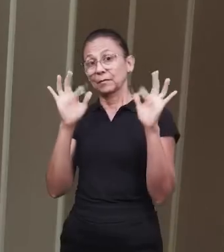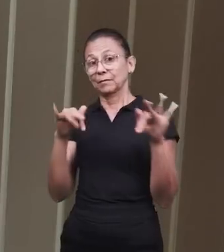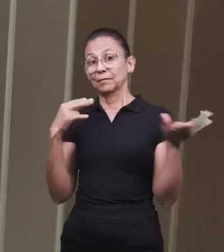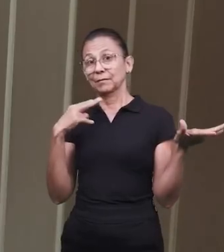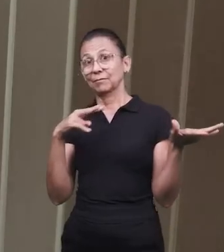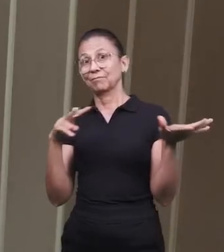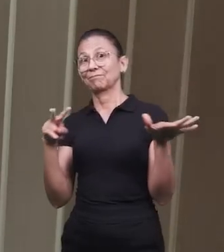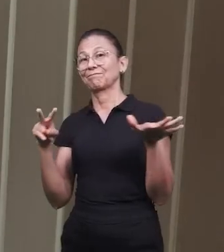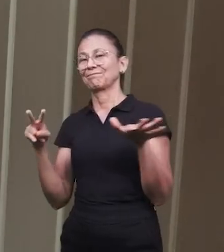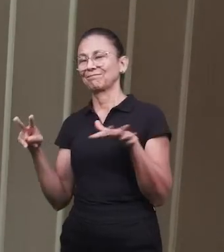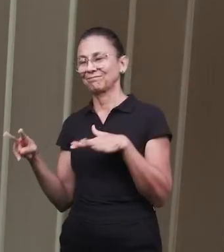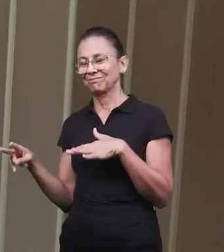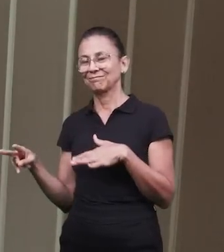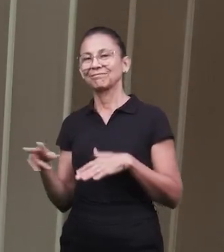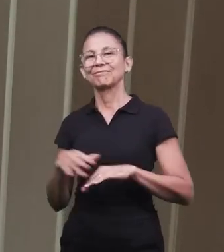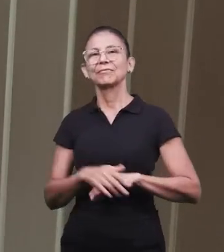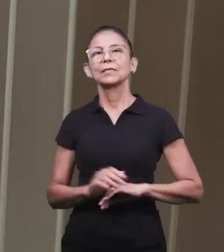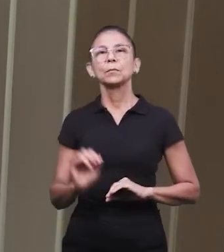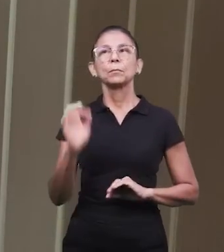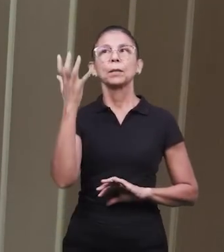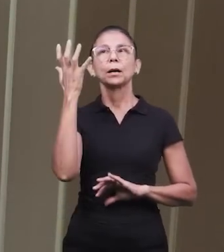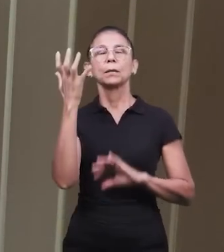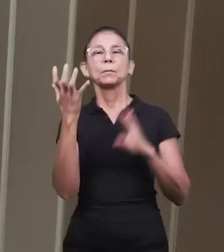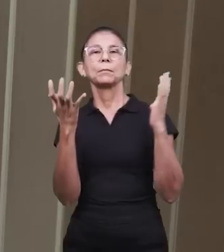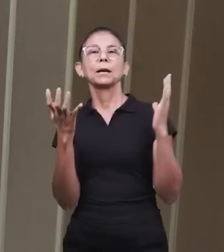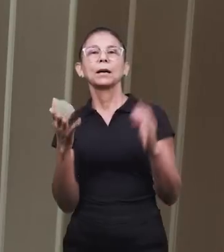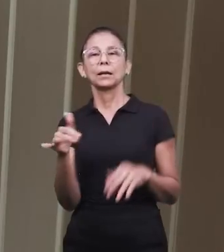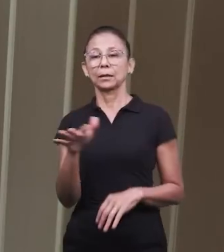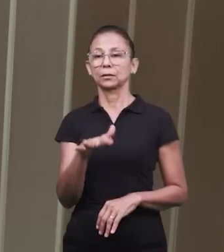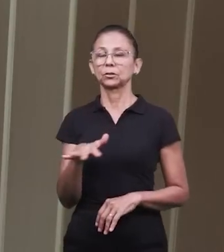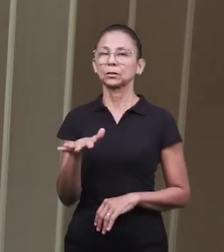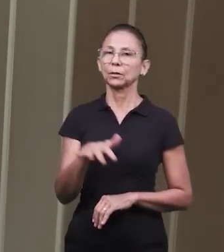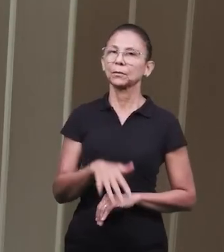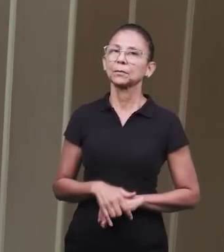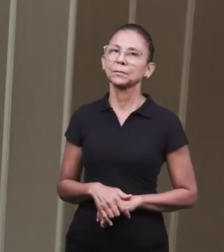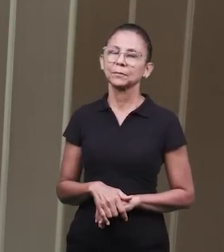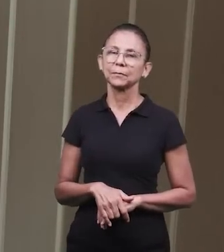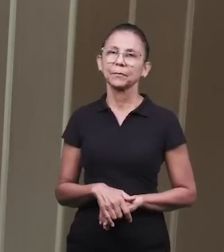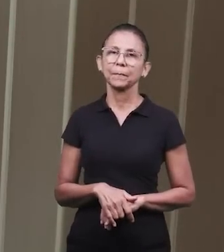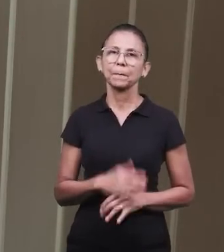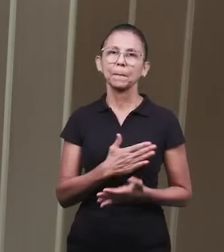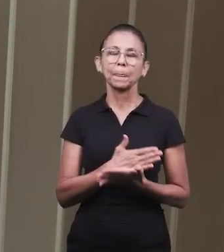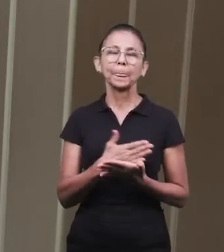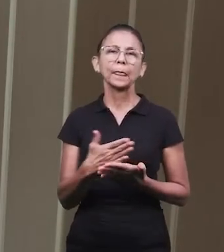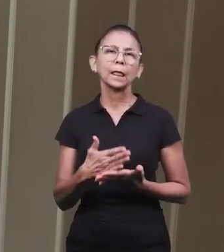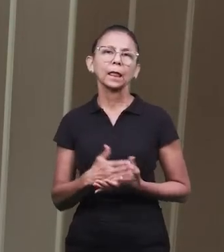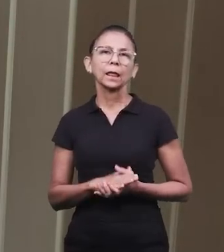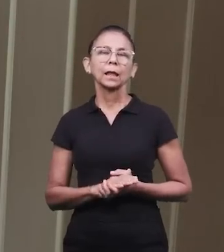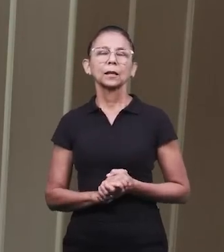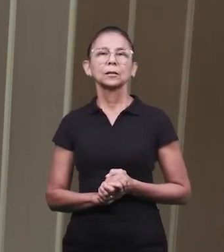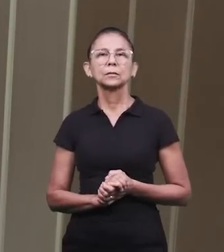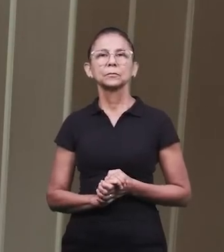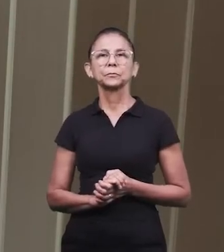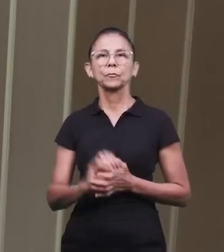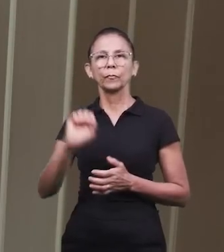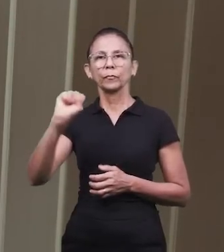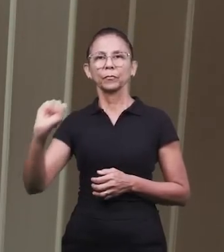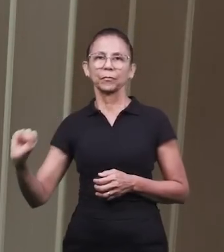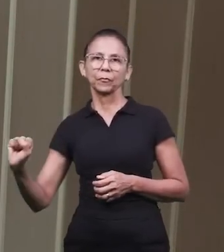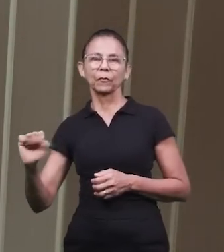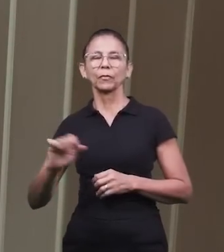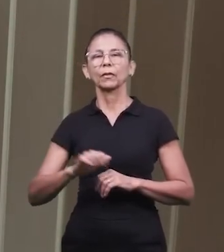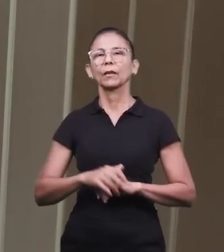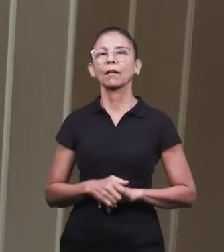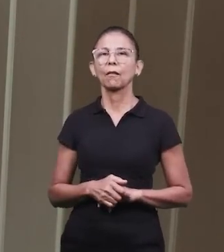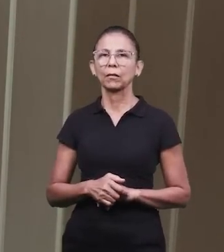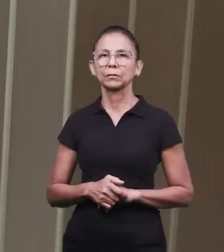de semana, então, para falar dos acontecimentos aqui no Paraná. E nós vamos começar falando pela região sudoeste do Paraná,